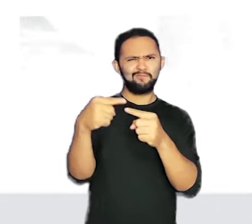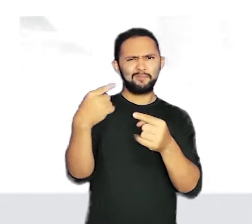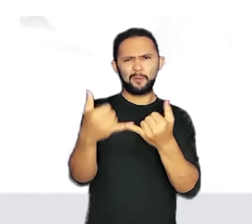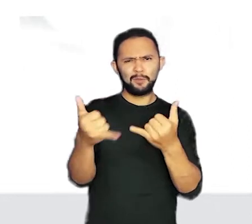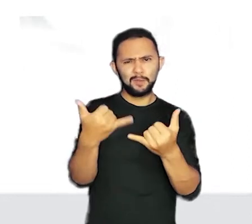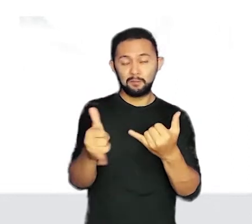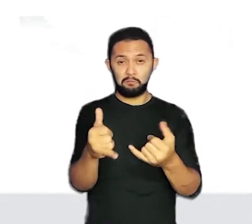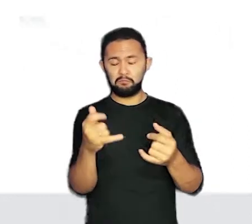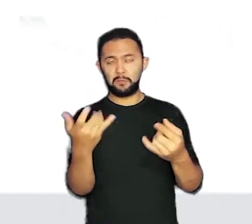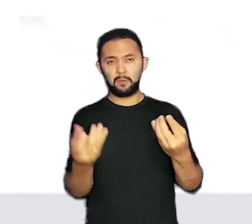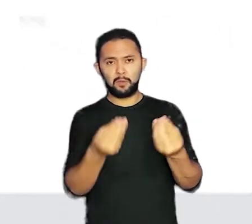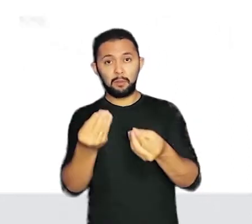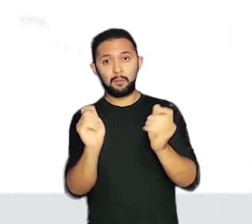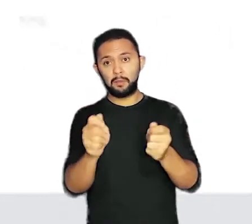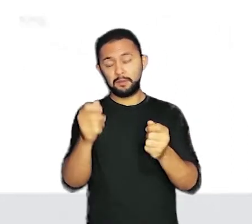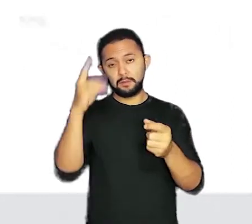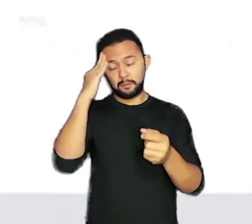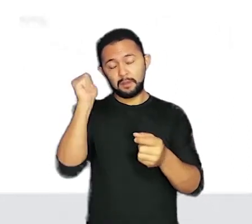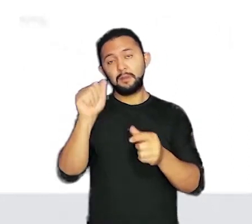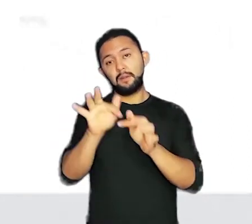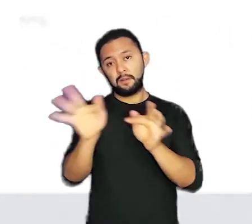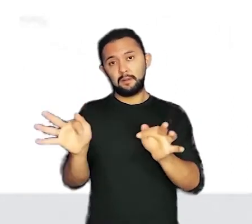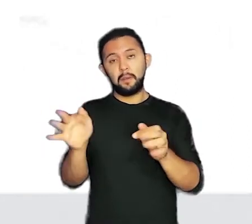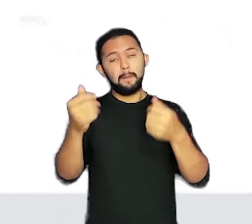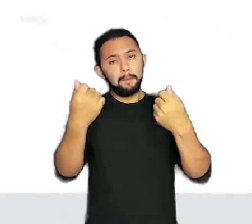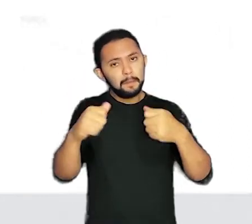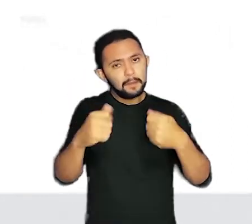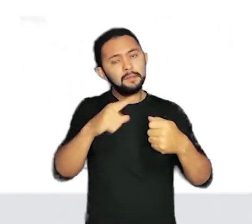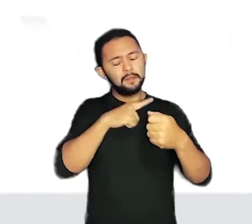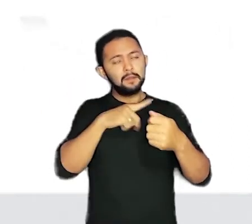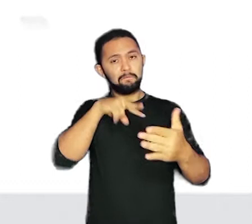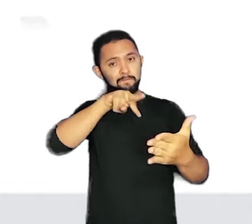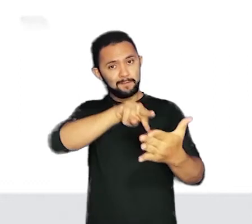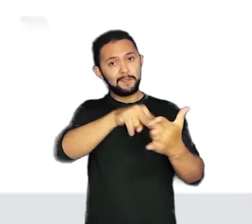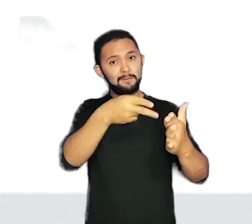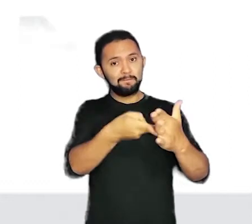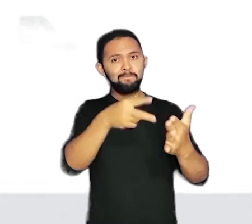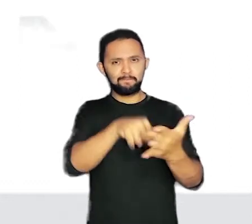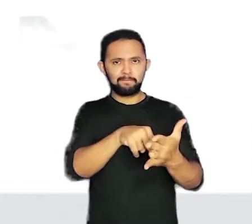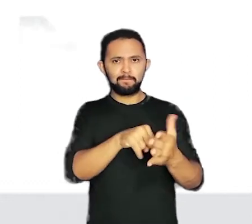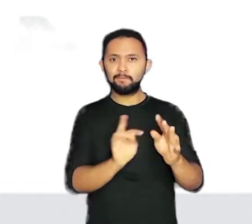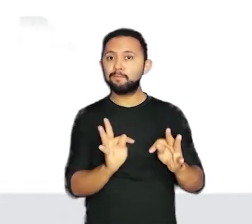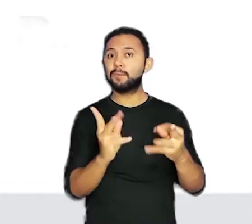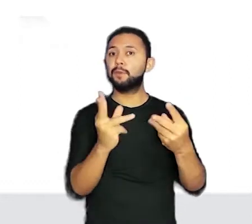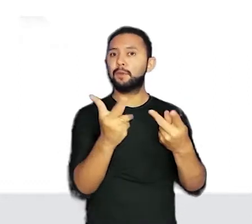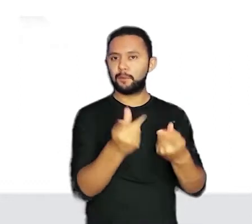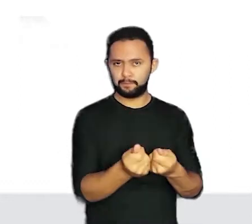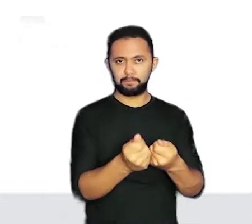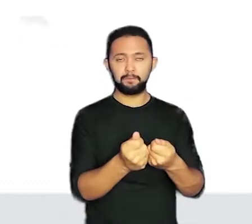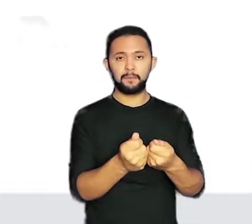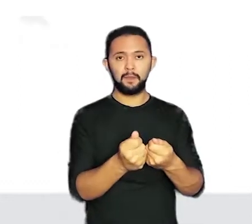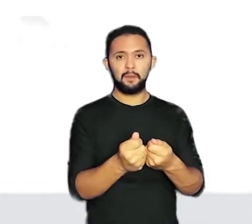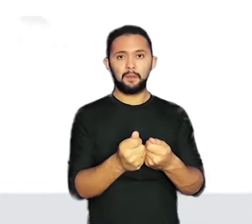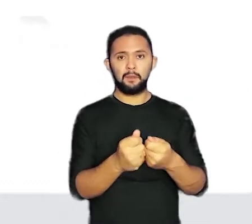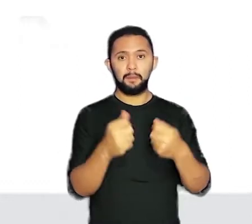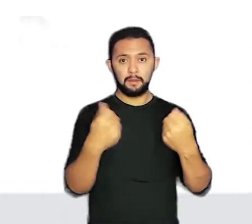Então não posso dizer que aquilo ali é uma oração. Então a oração é uma oração que faz parte do período simples, vai ter uma